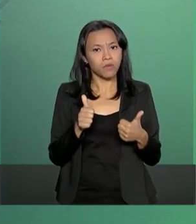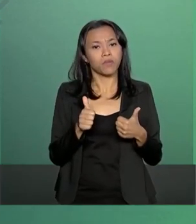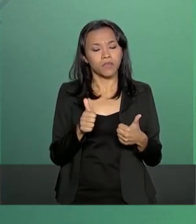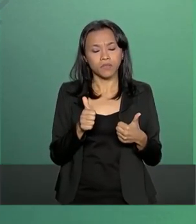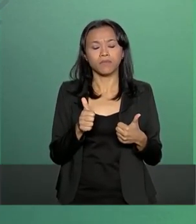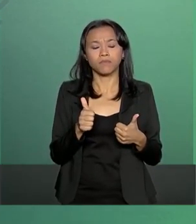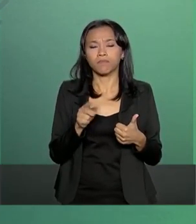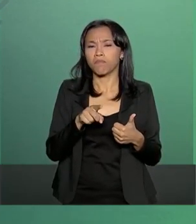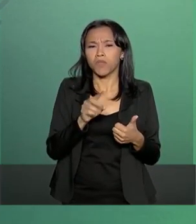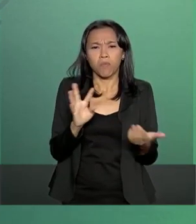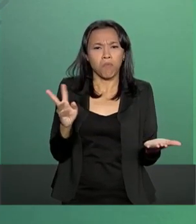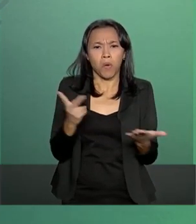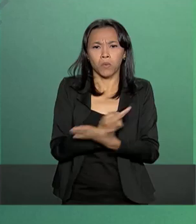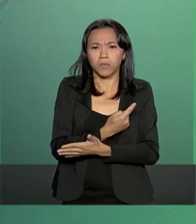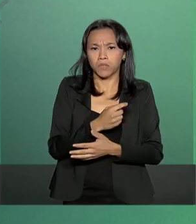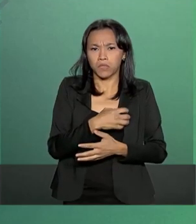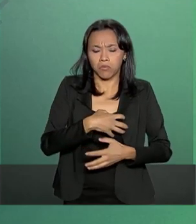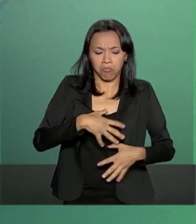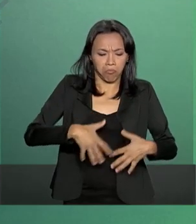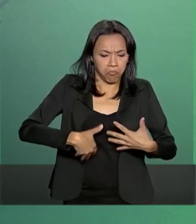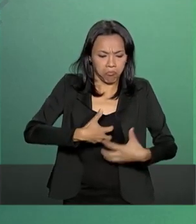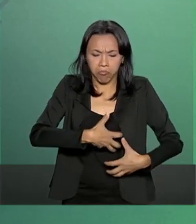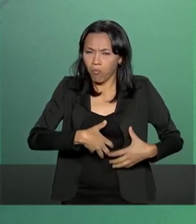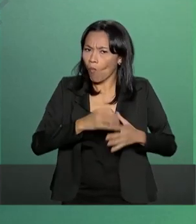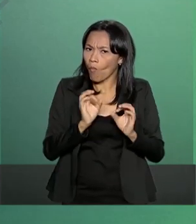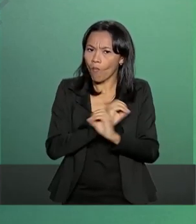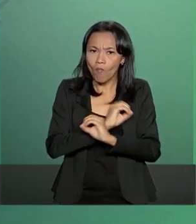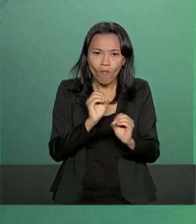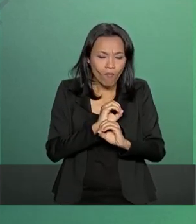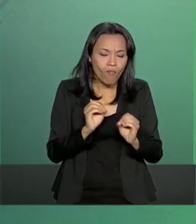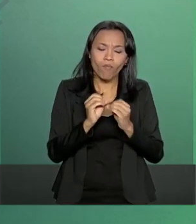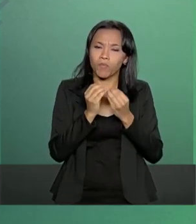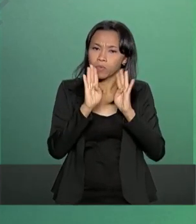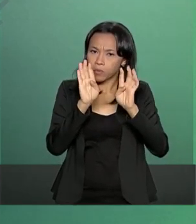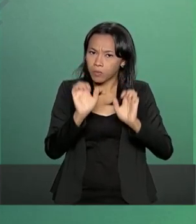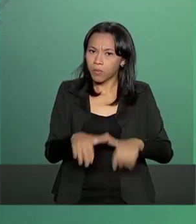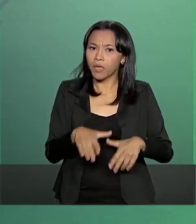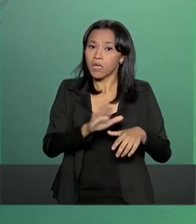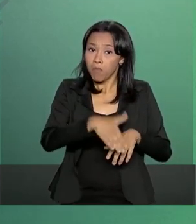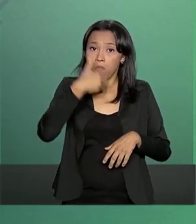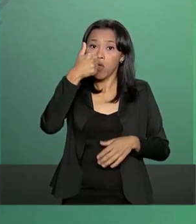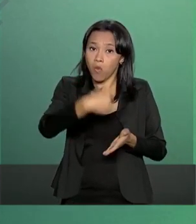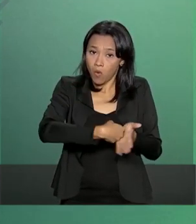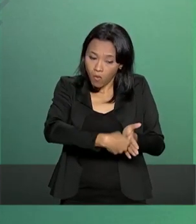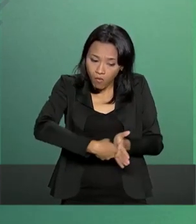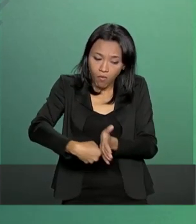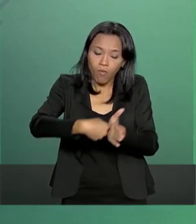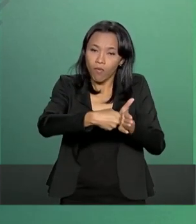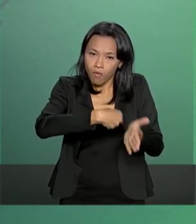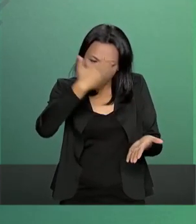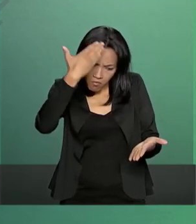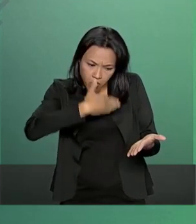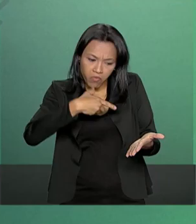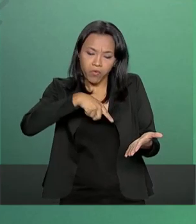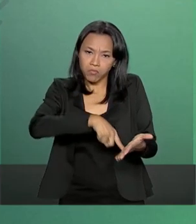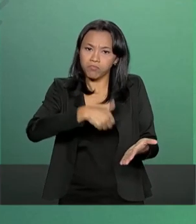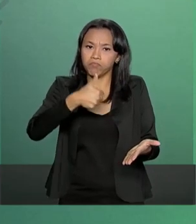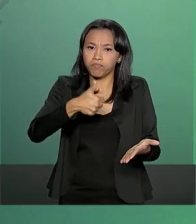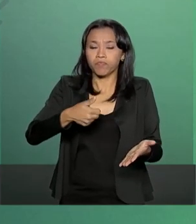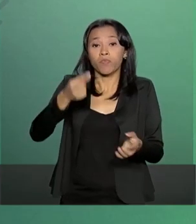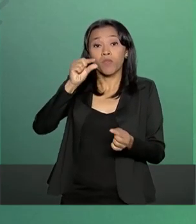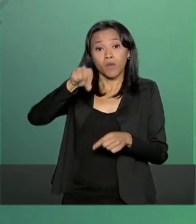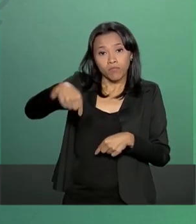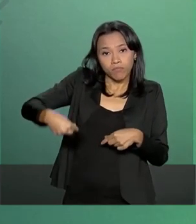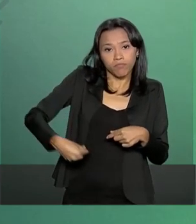sem disfunções orgânicas e com melhora nos exames laboratoriais. O dreno colocado no